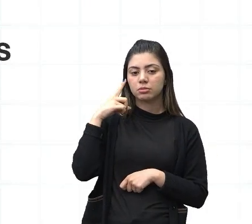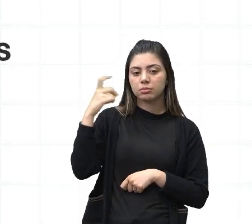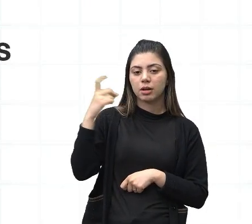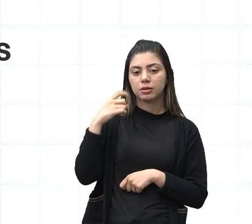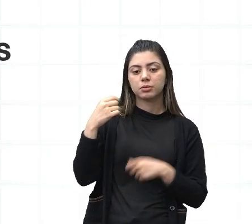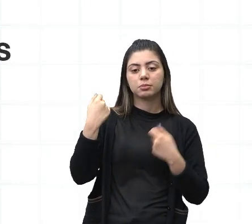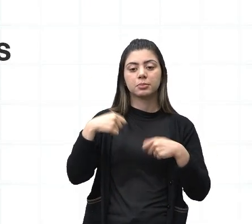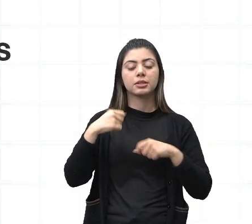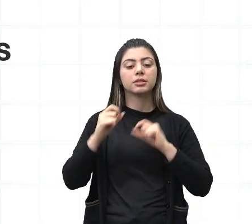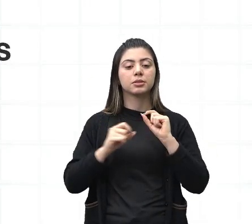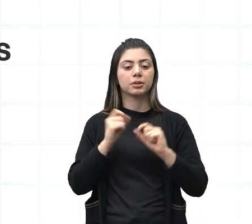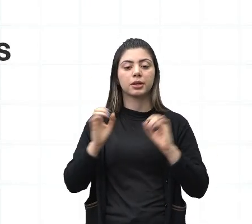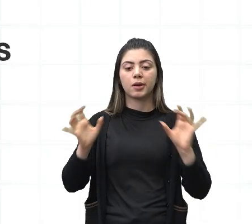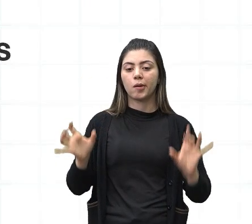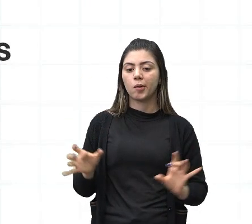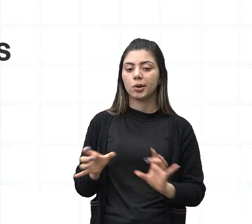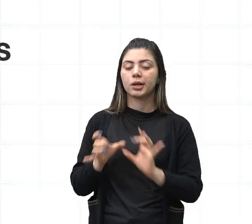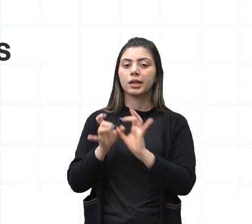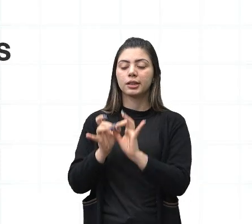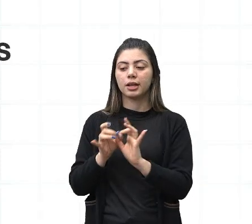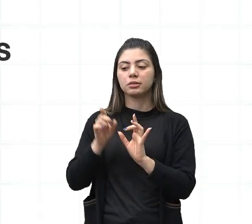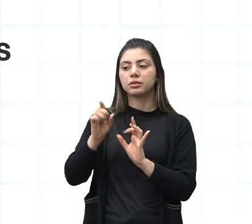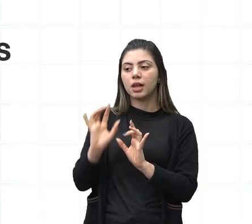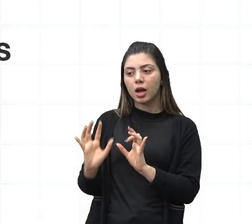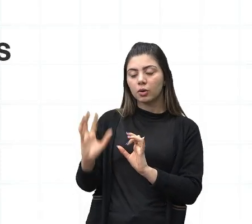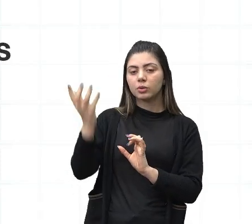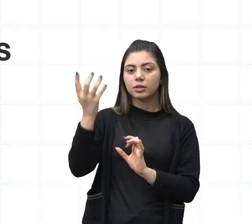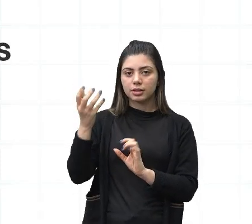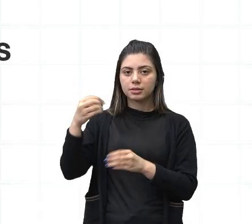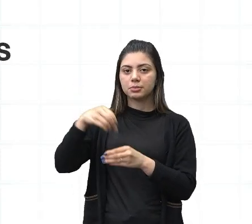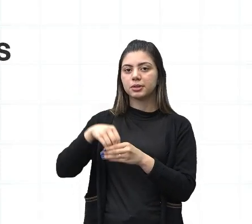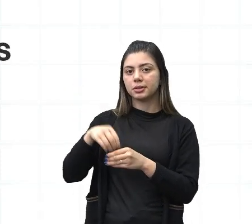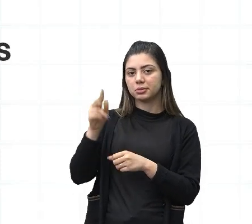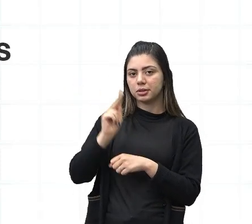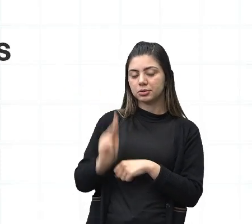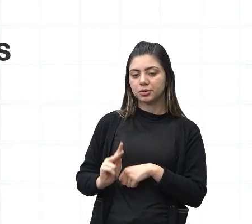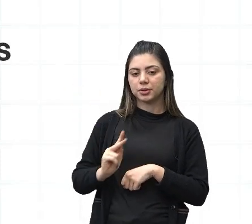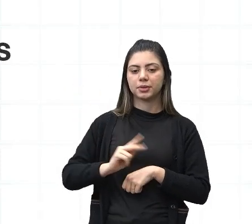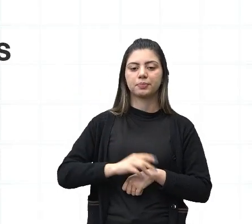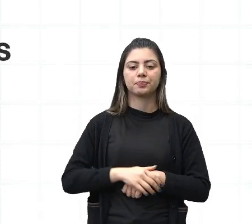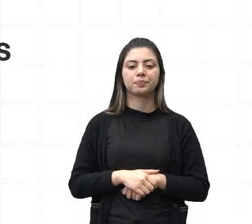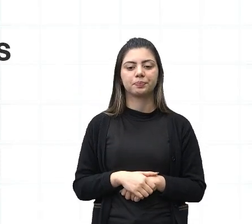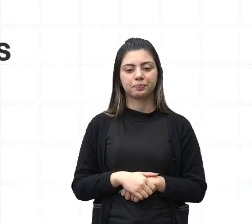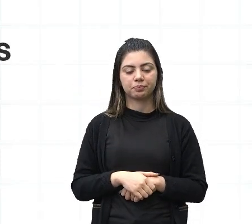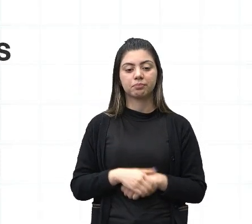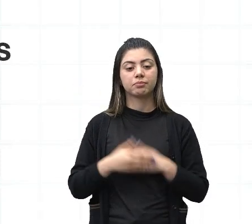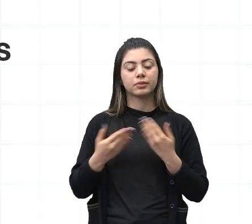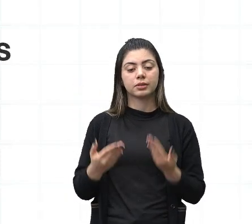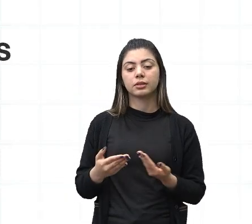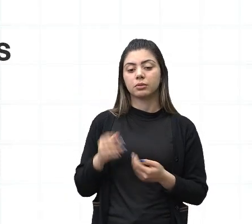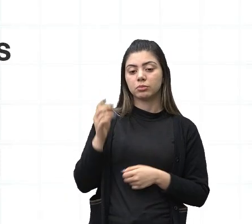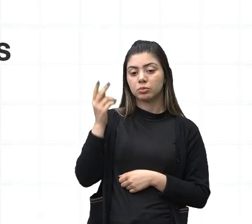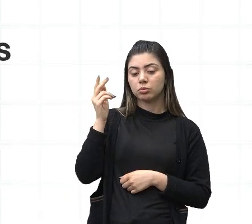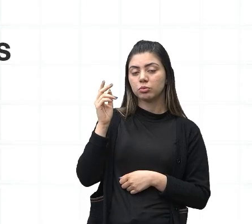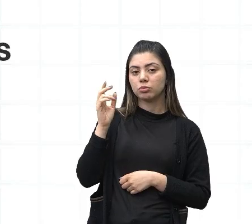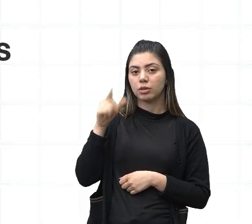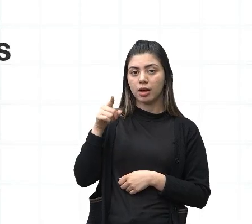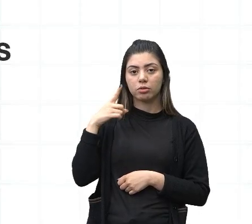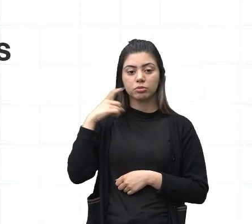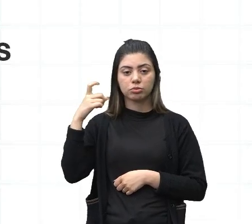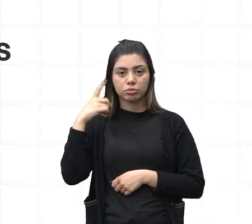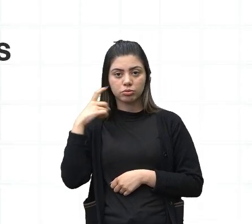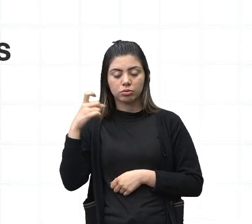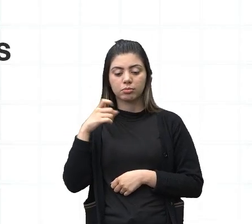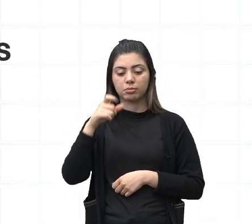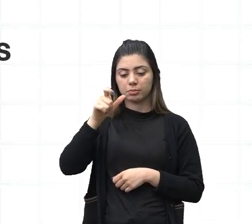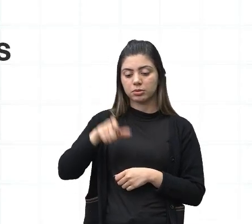devem estar intimamente ligados ao que acontece na cena. O sonoplasta deve estudar o texto